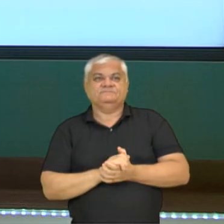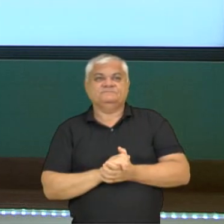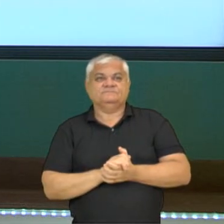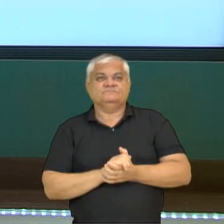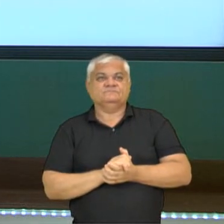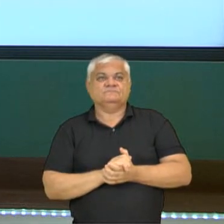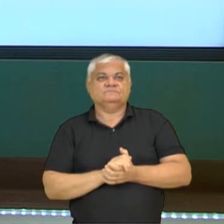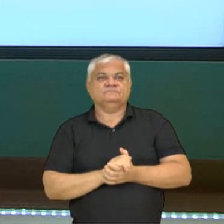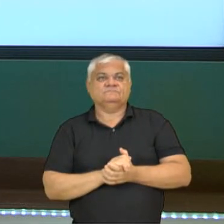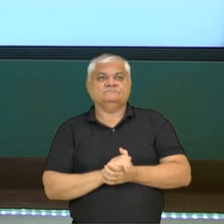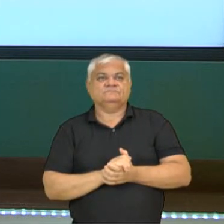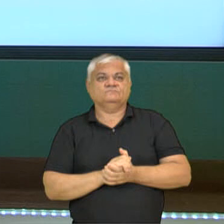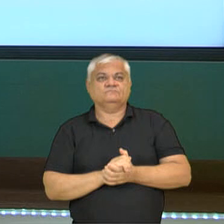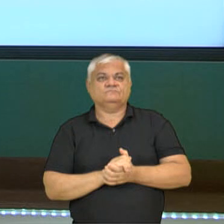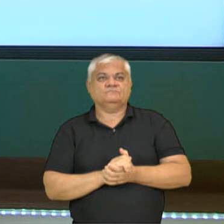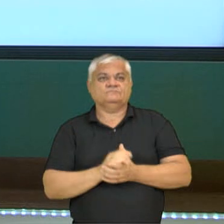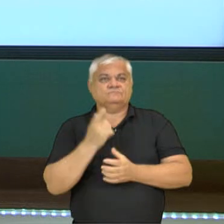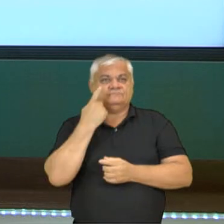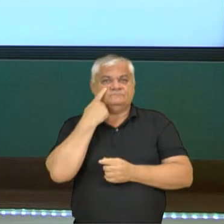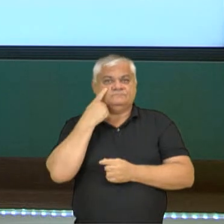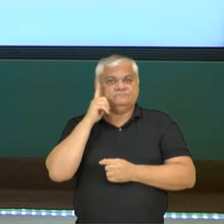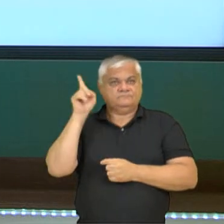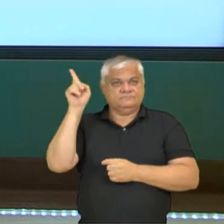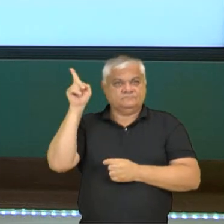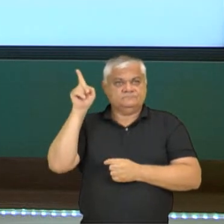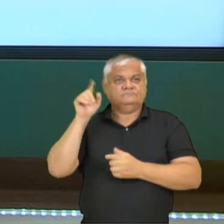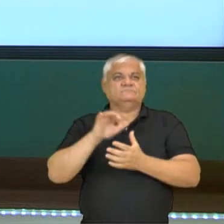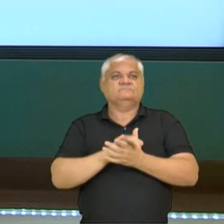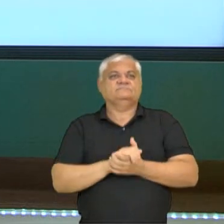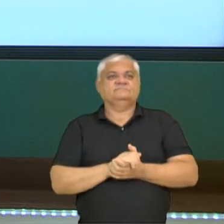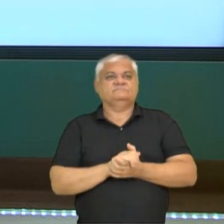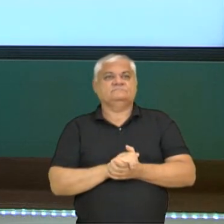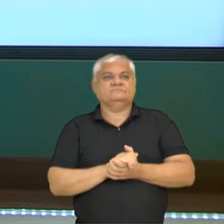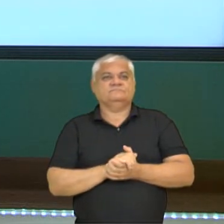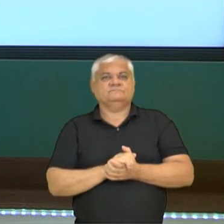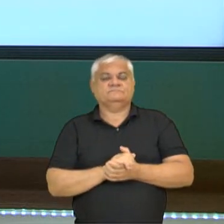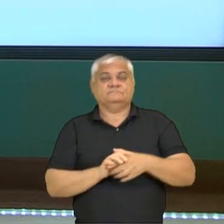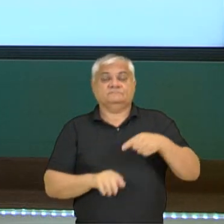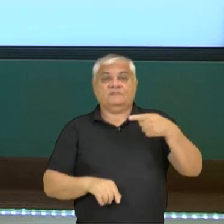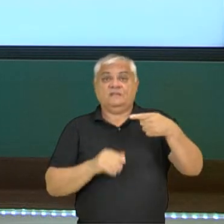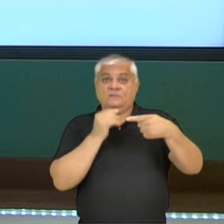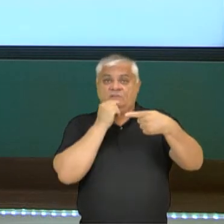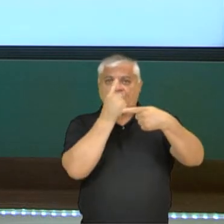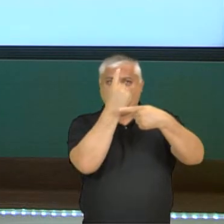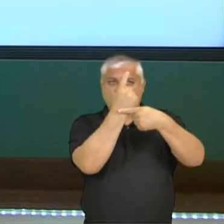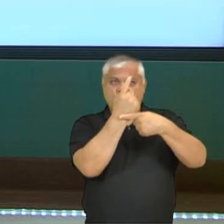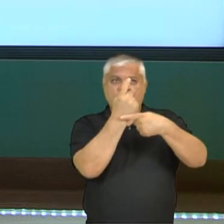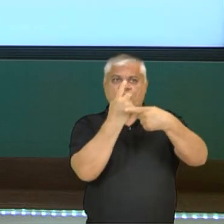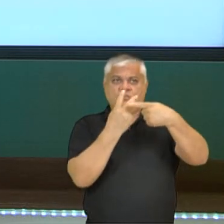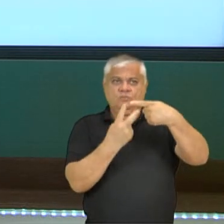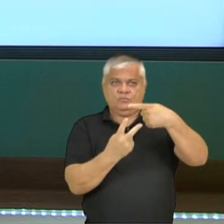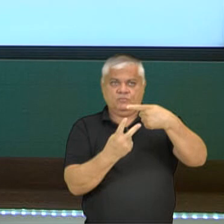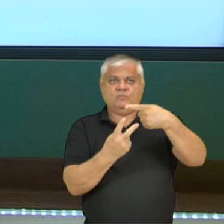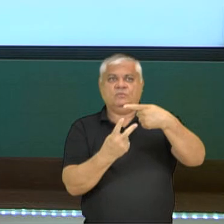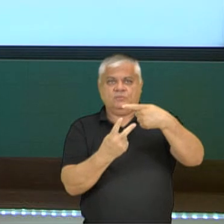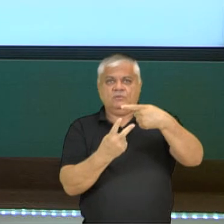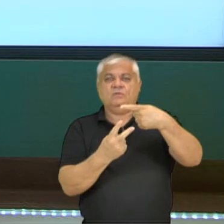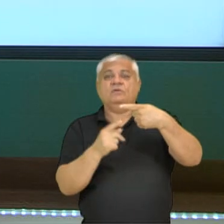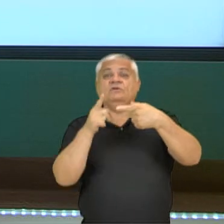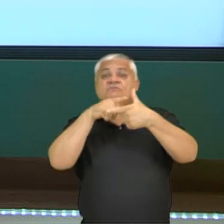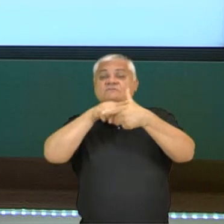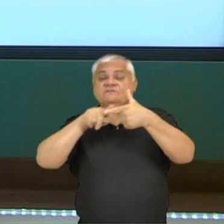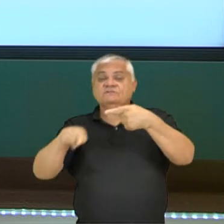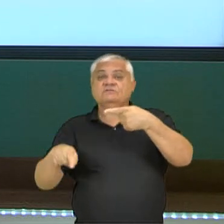ok? Vamos ver outra situação. Aqui, vamos calcular meio